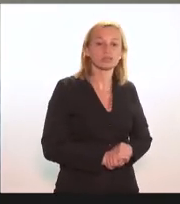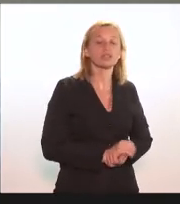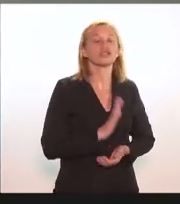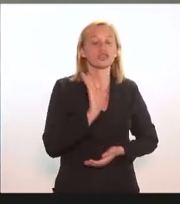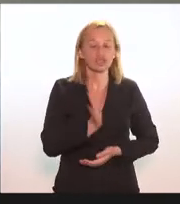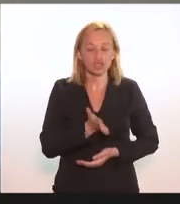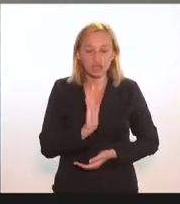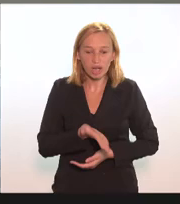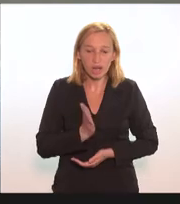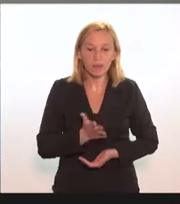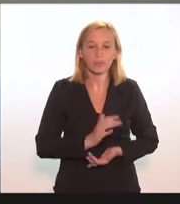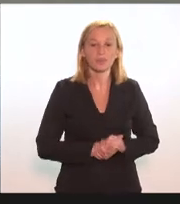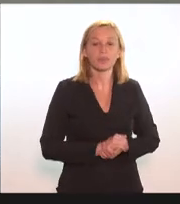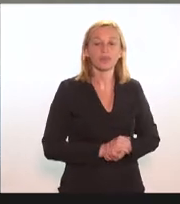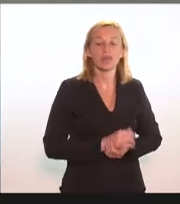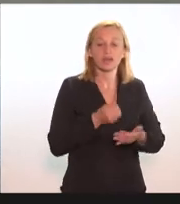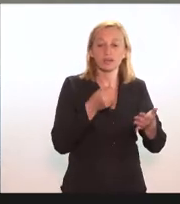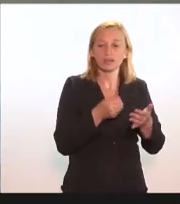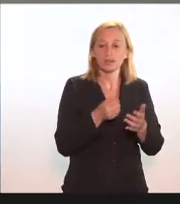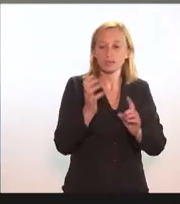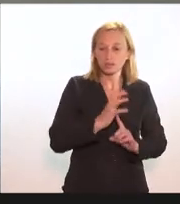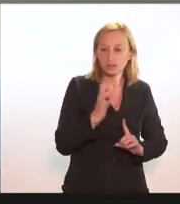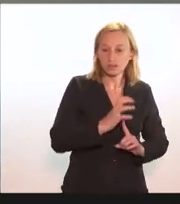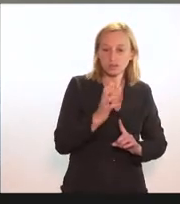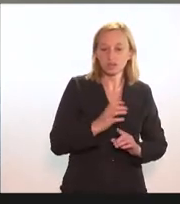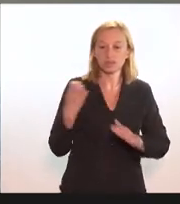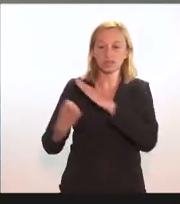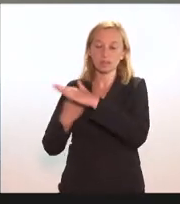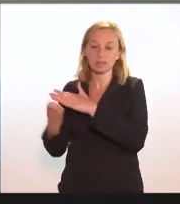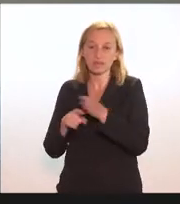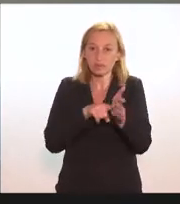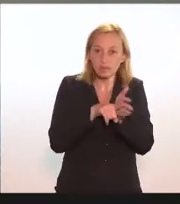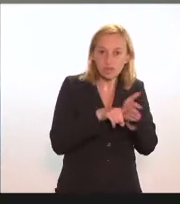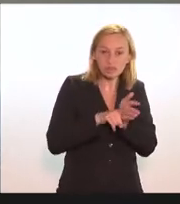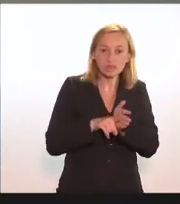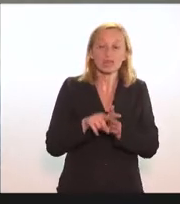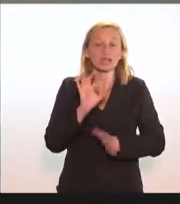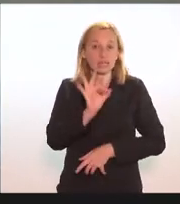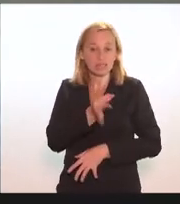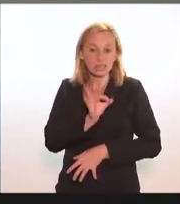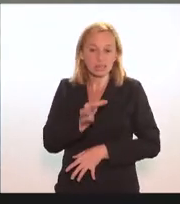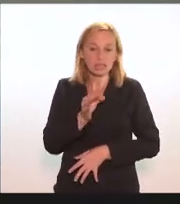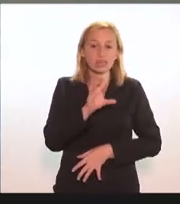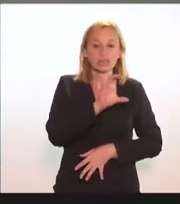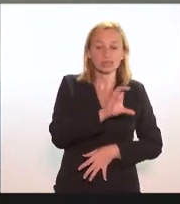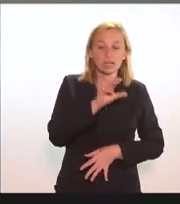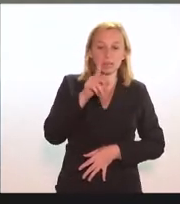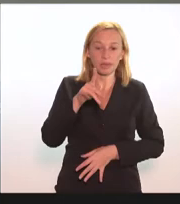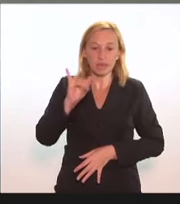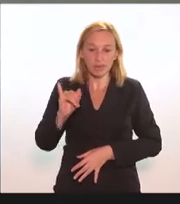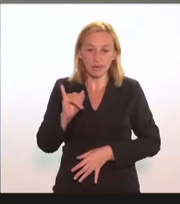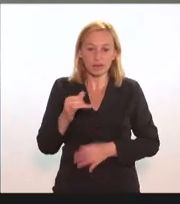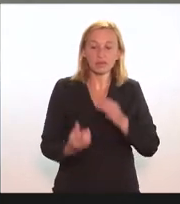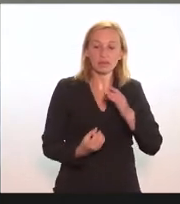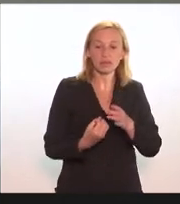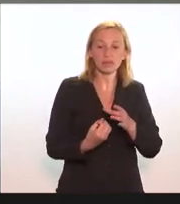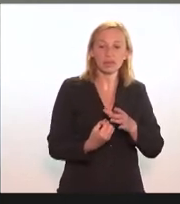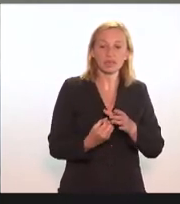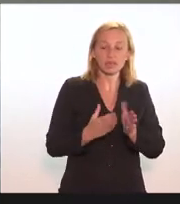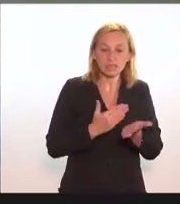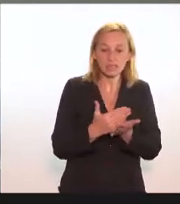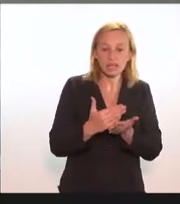está pressionando as empresas para fiscalização e, obviamente, a CPI, que foi instalada recentemente,